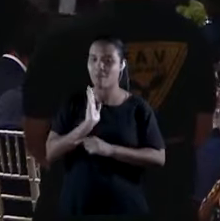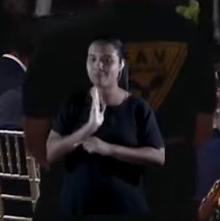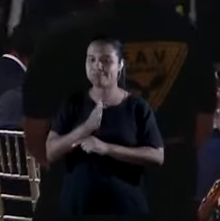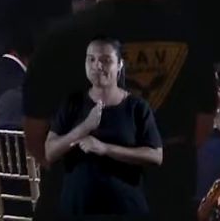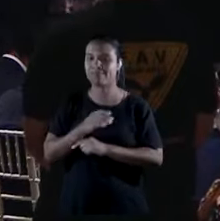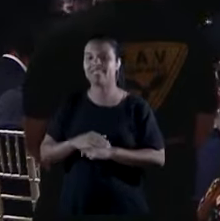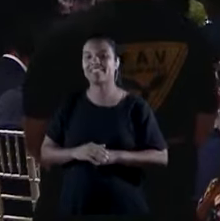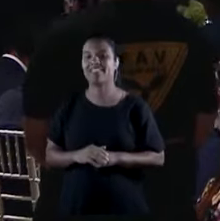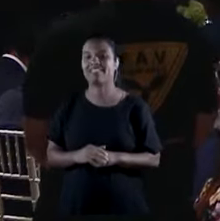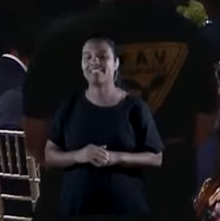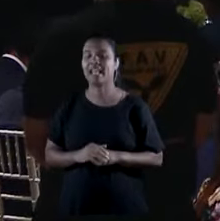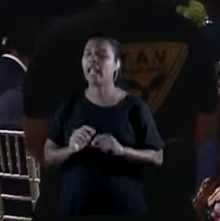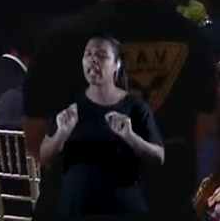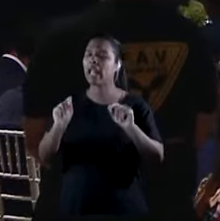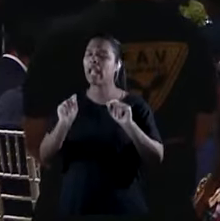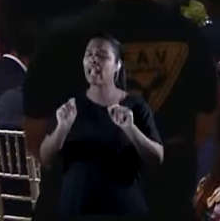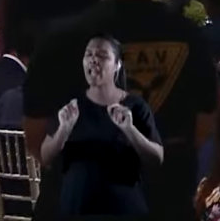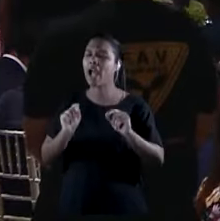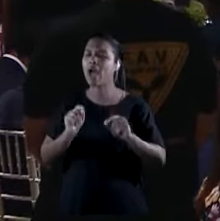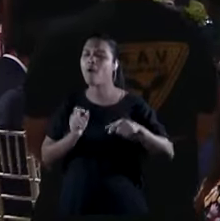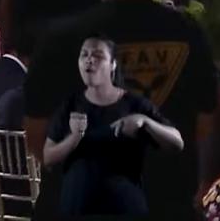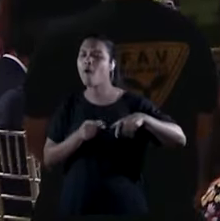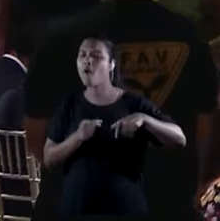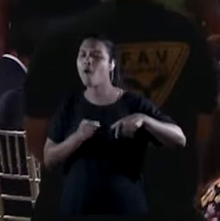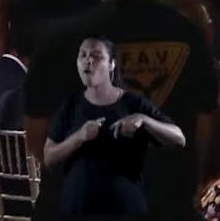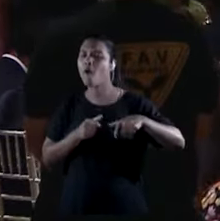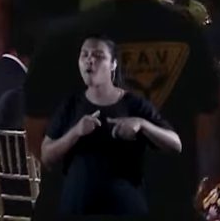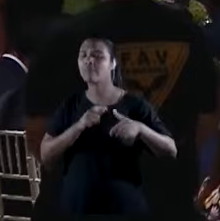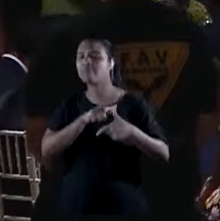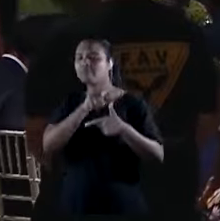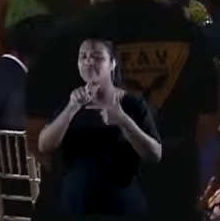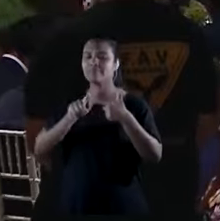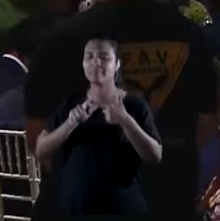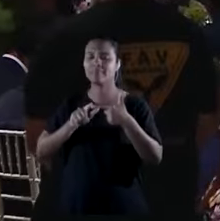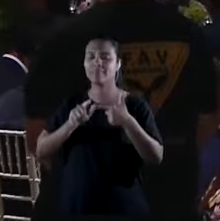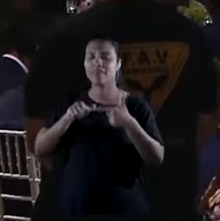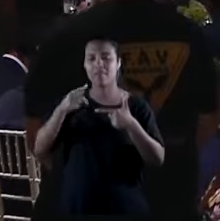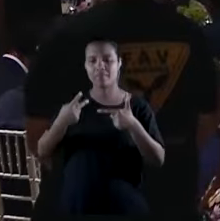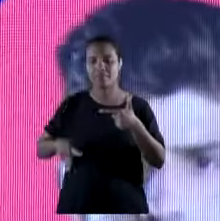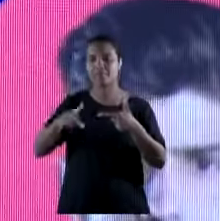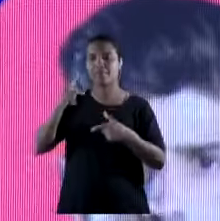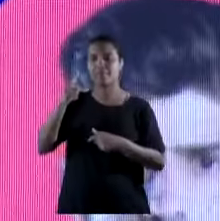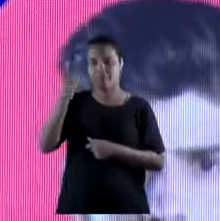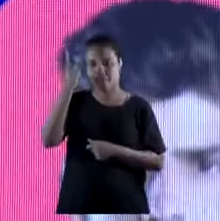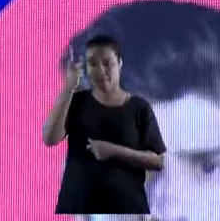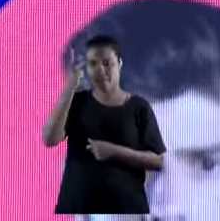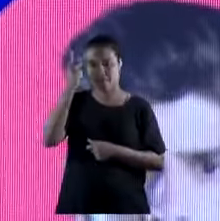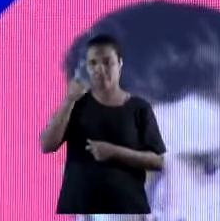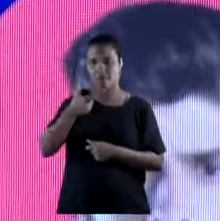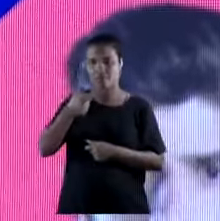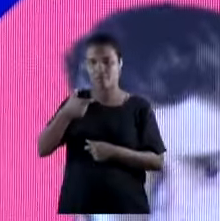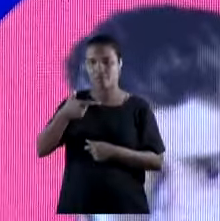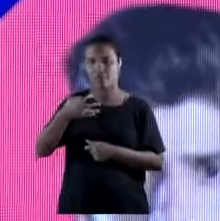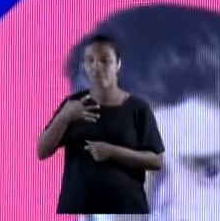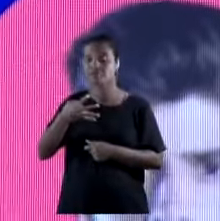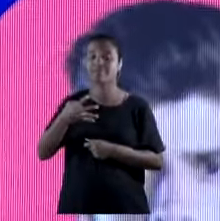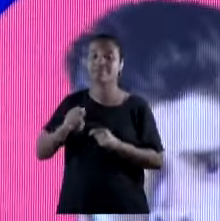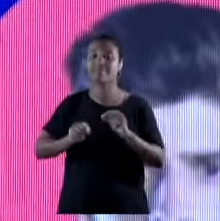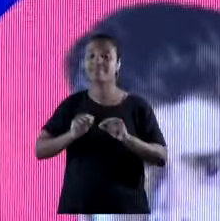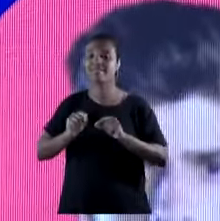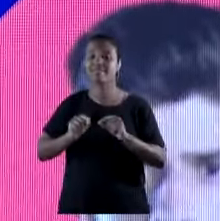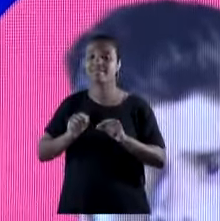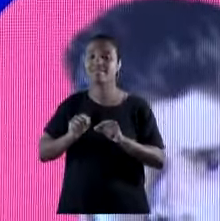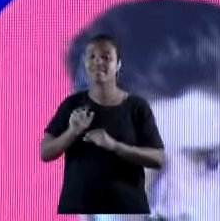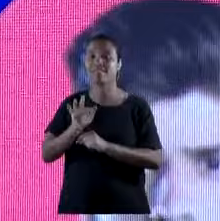será o próximo goleador do nosso time? O segundo melhor atacante do Paulistão Sicredi 2024 é